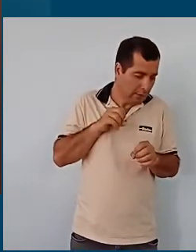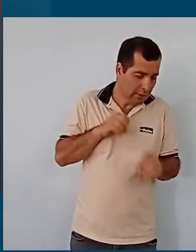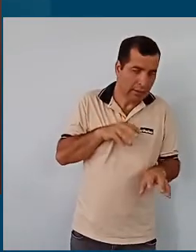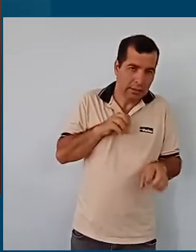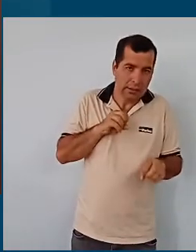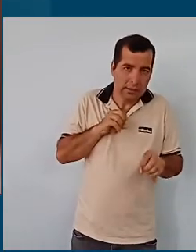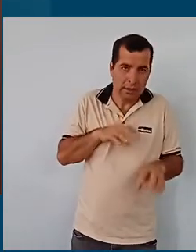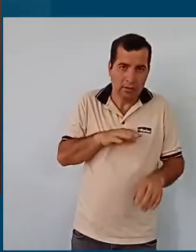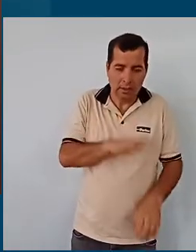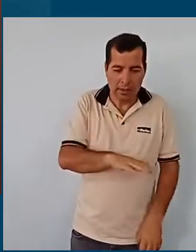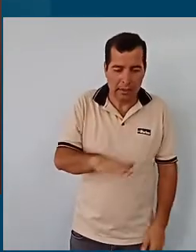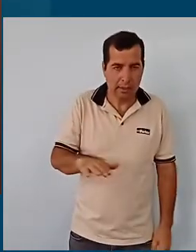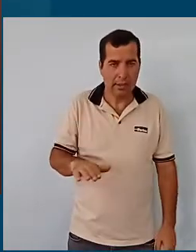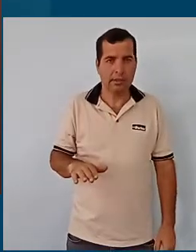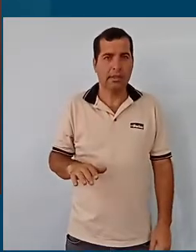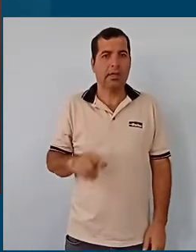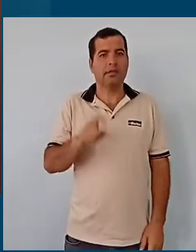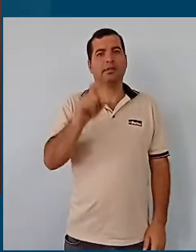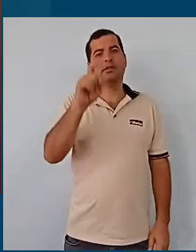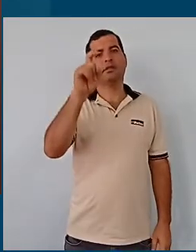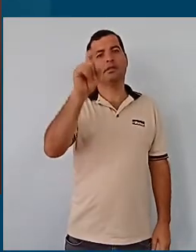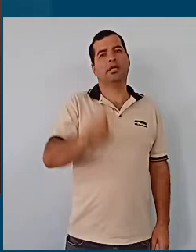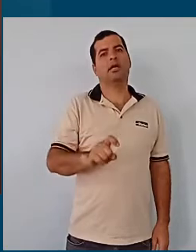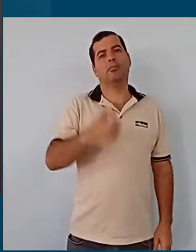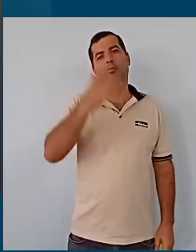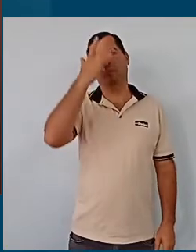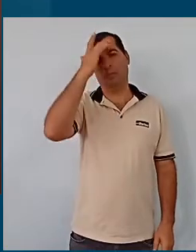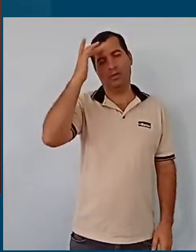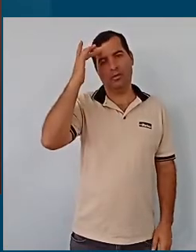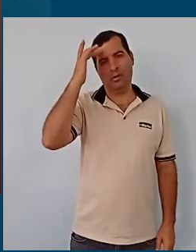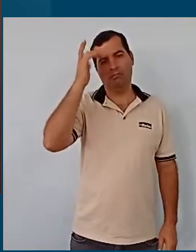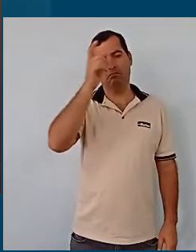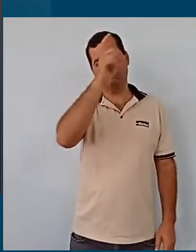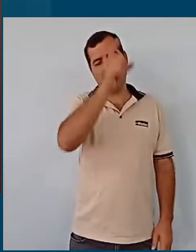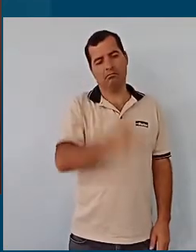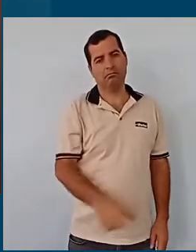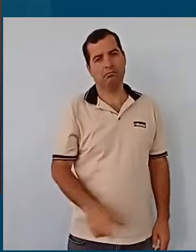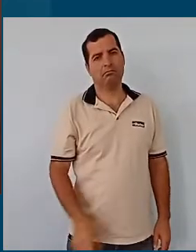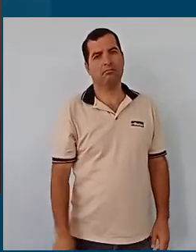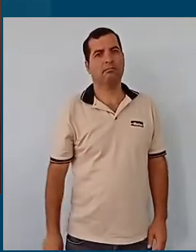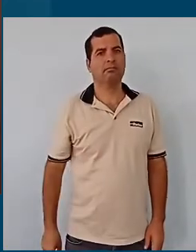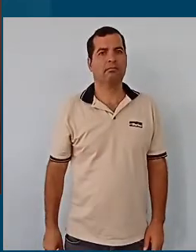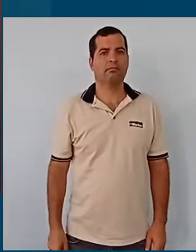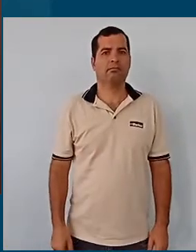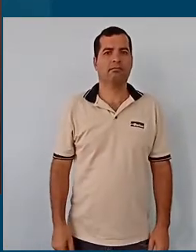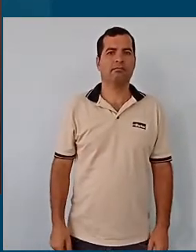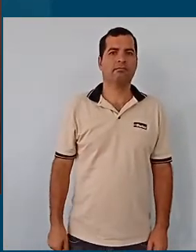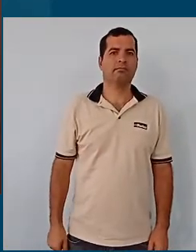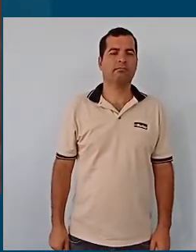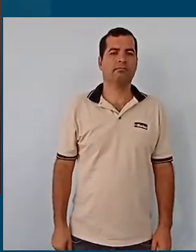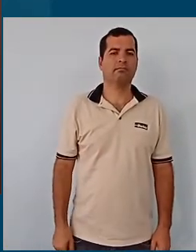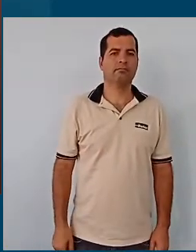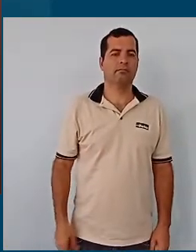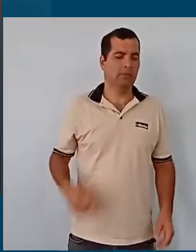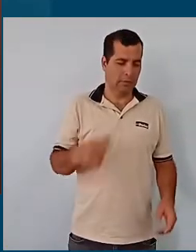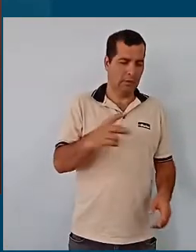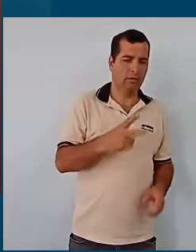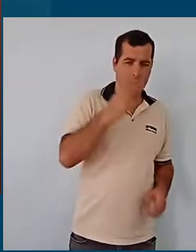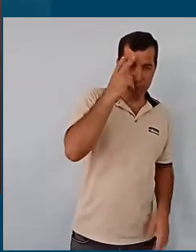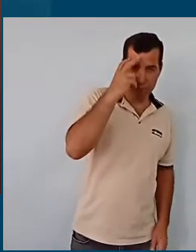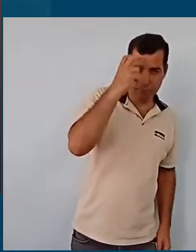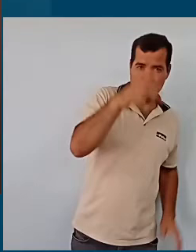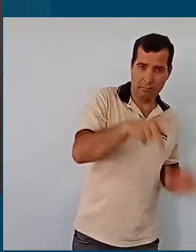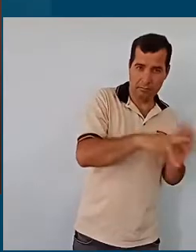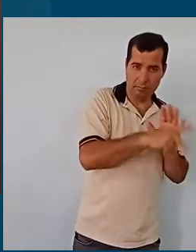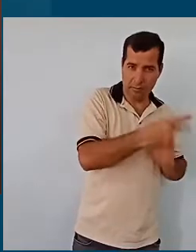ensinando a criança a ser alguém, né? Então, ao mesmo tempo, formando a inteligência